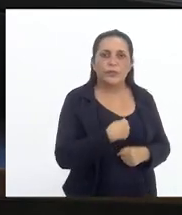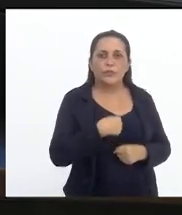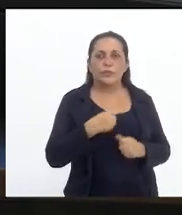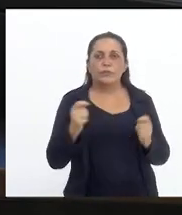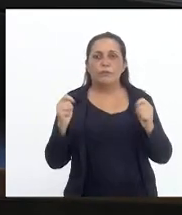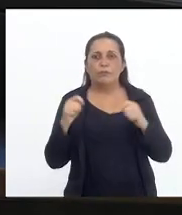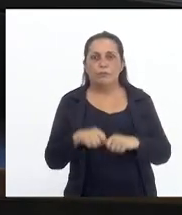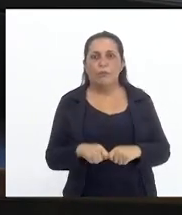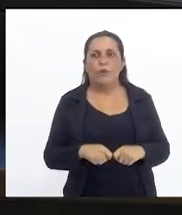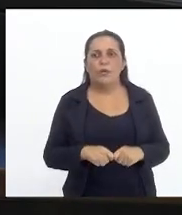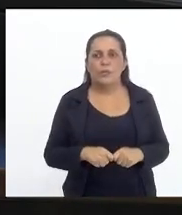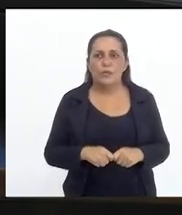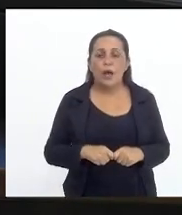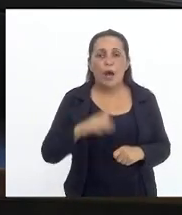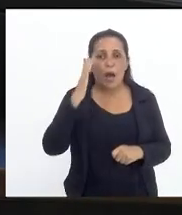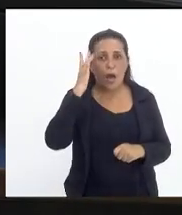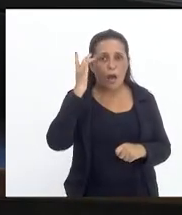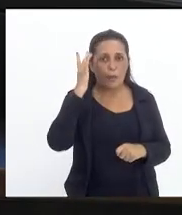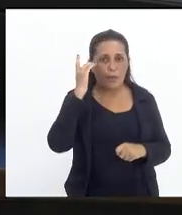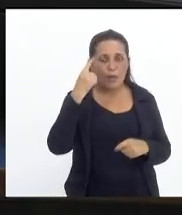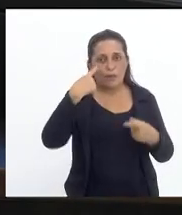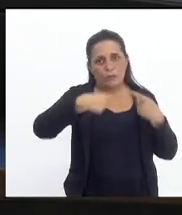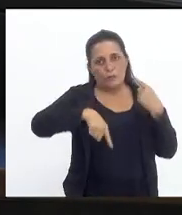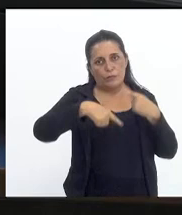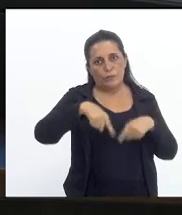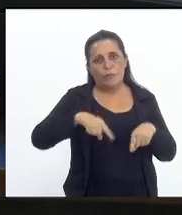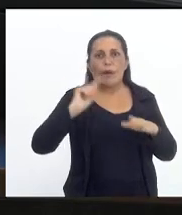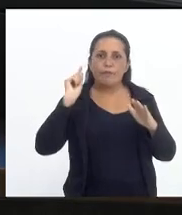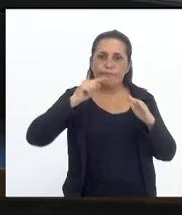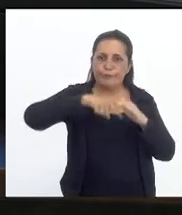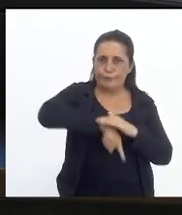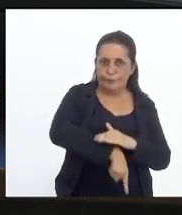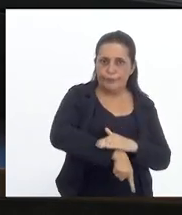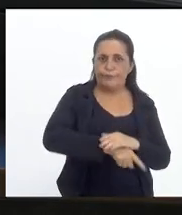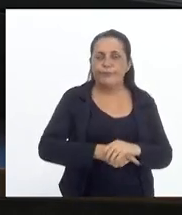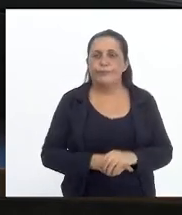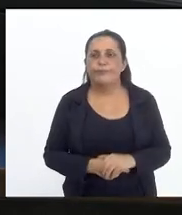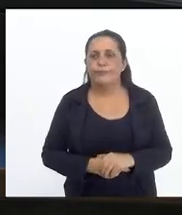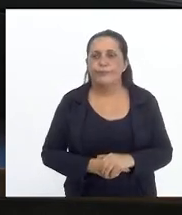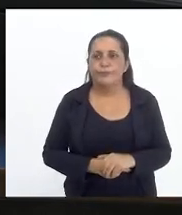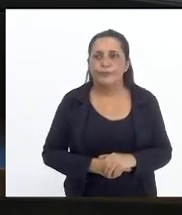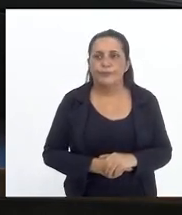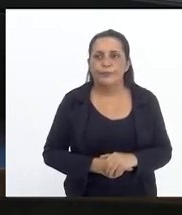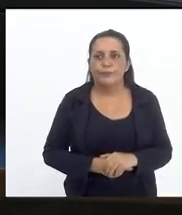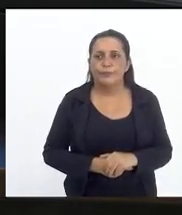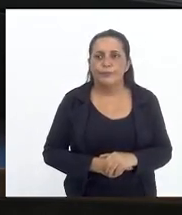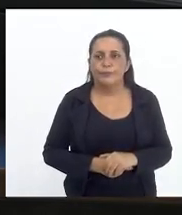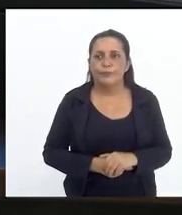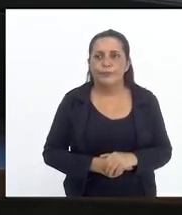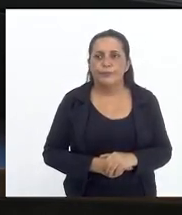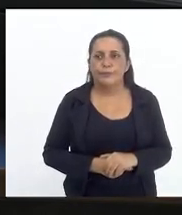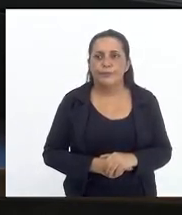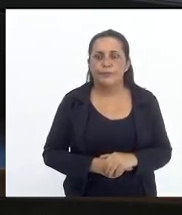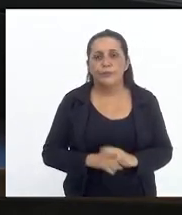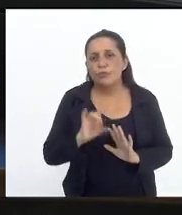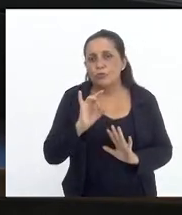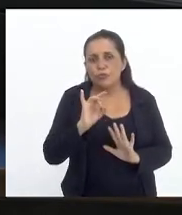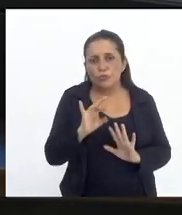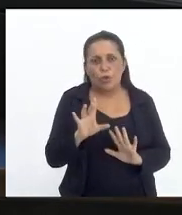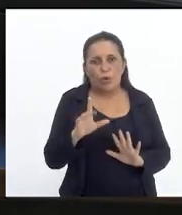na verdade amanhã fazer uma discussão mais aprofundada era isso eu